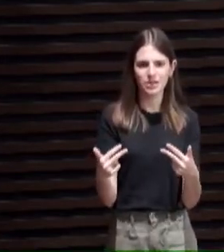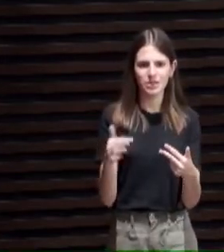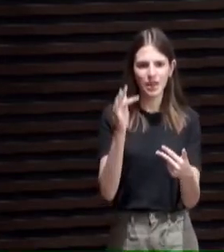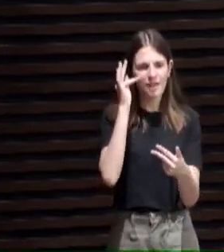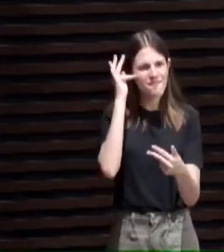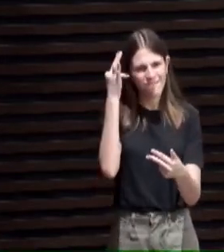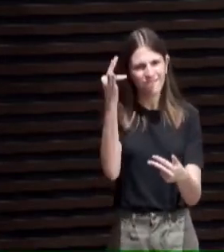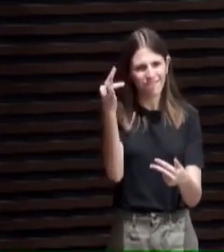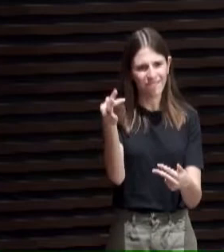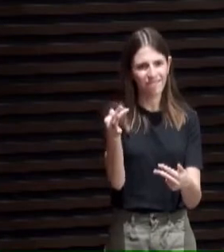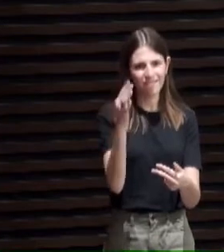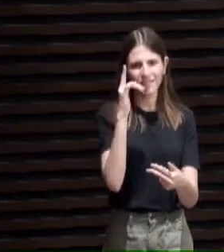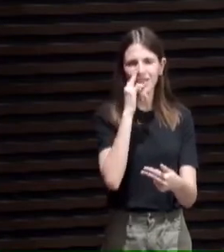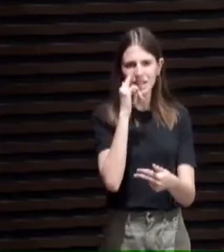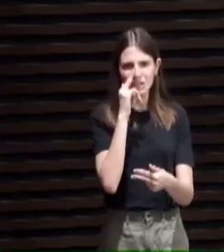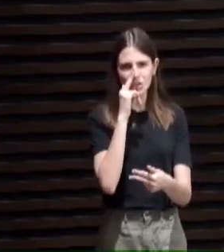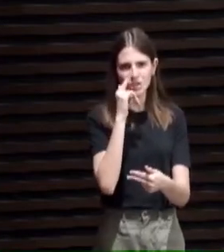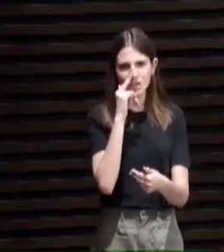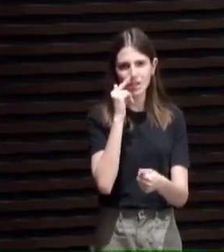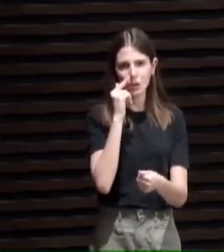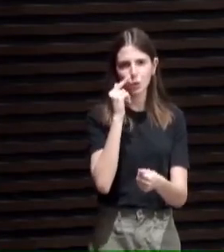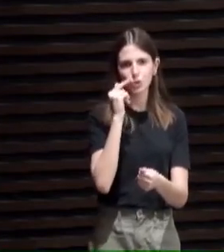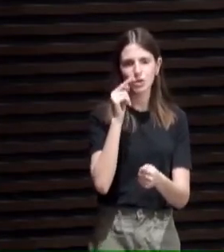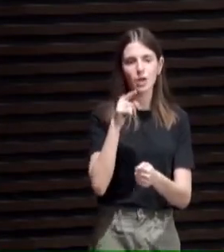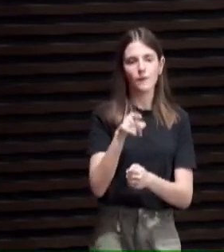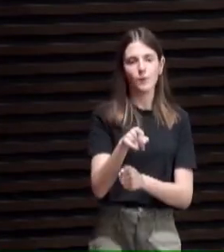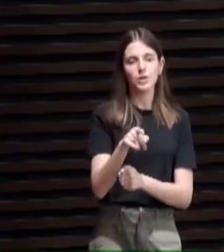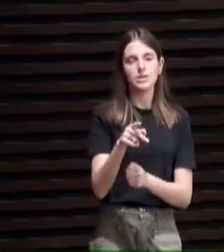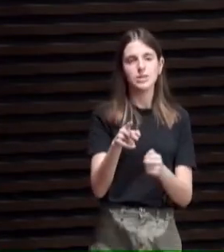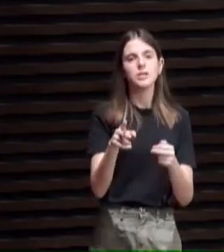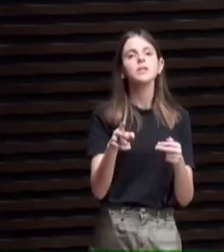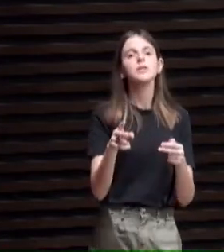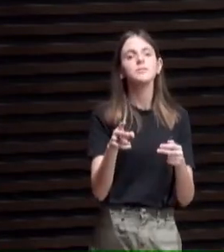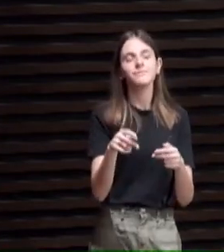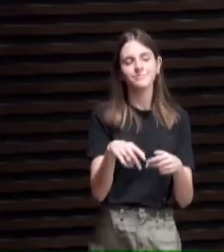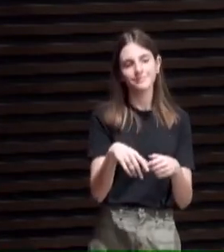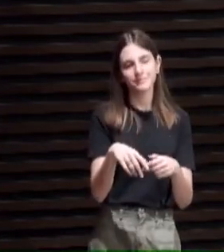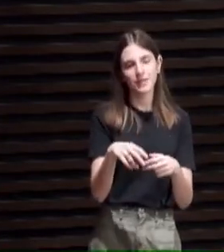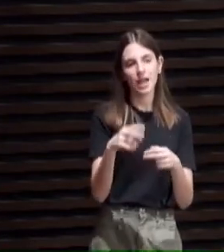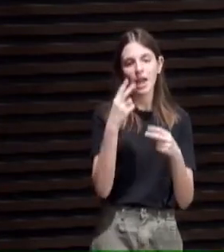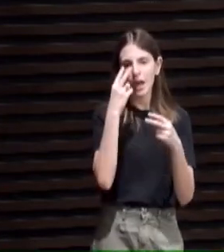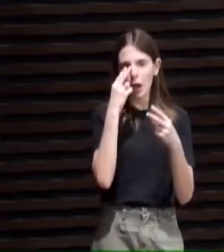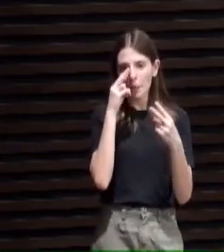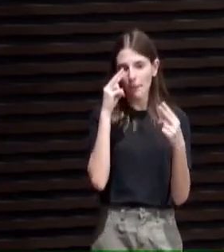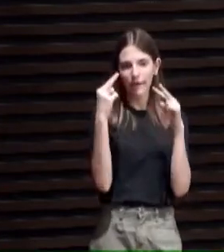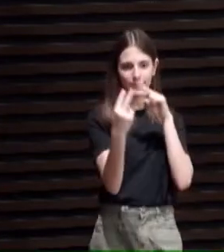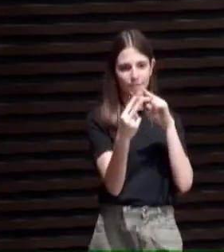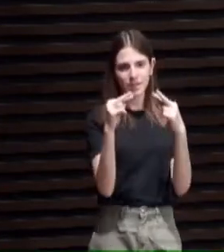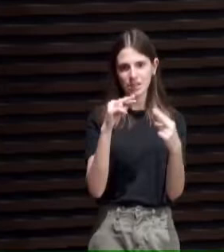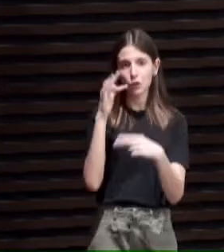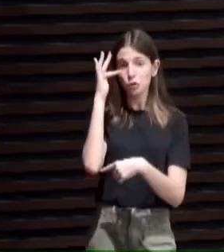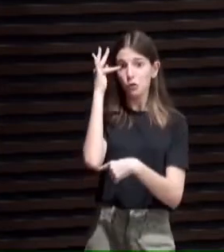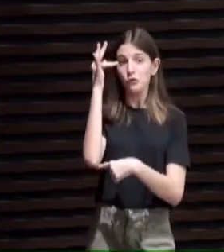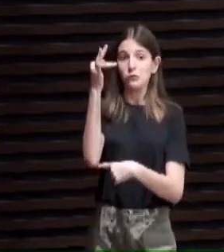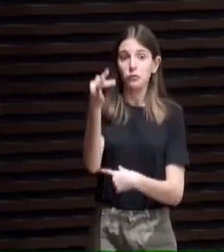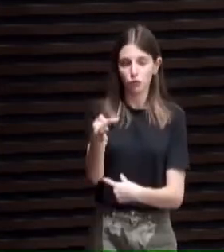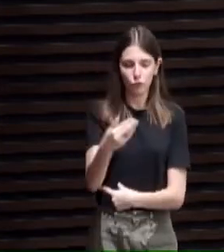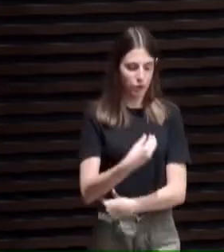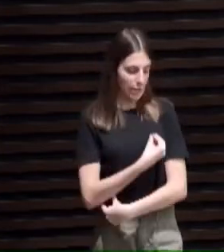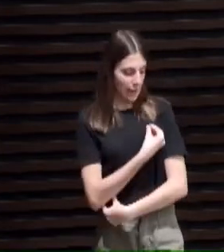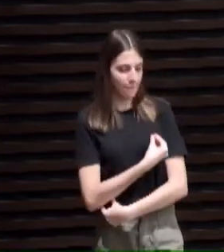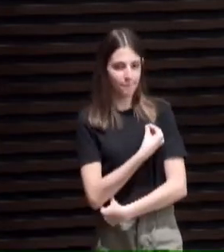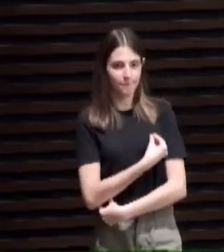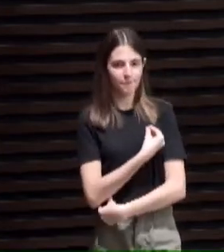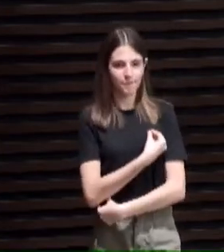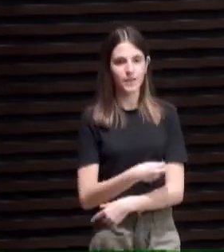você tenta ir contra o destino, você realiza ainda mais o destino, que é fatalista. É uma visão fatalista da vida dos seres